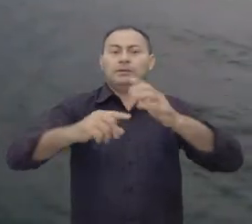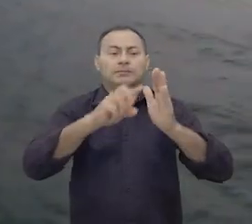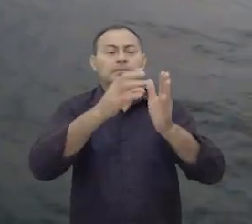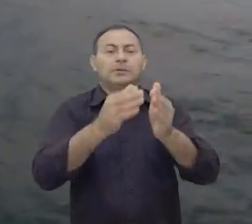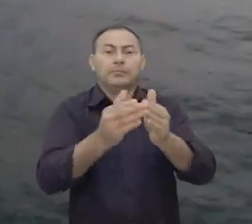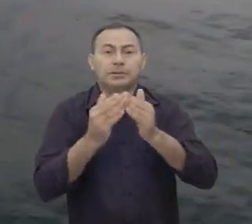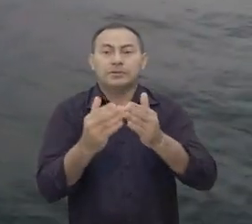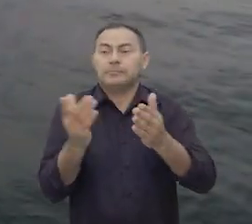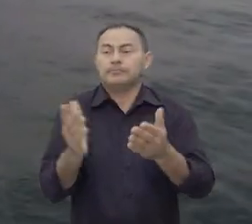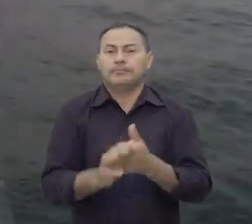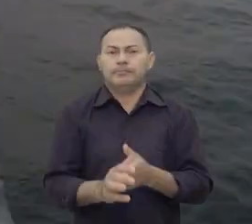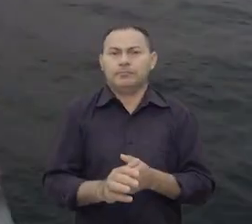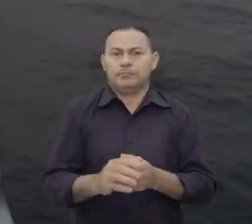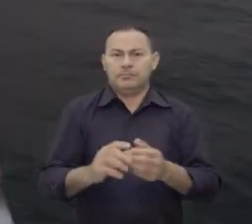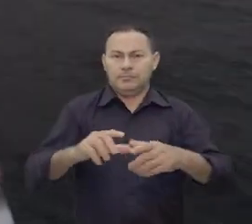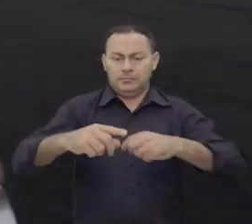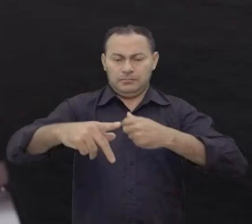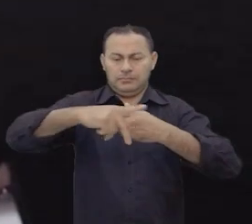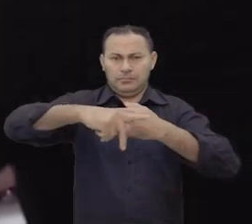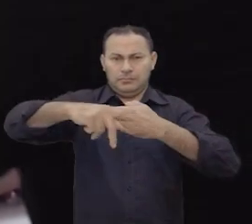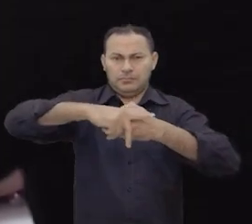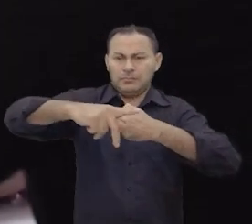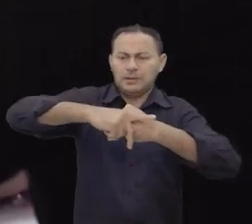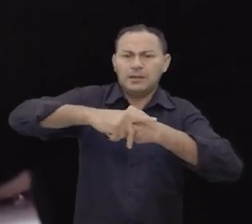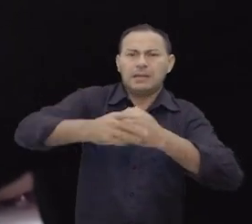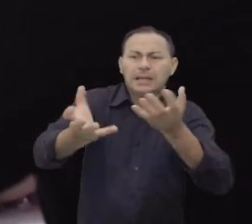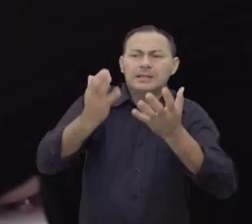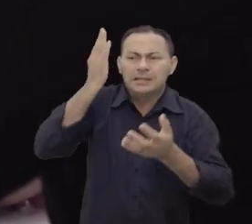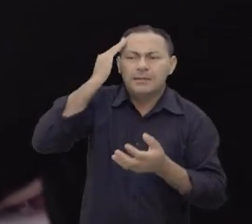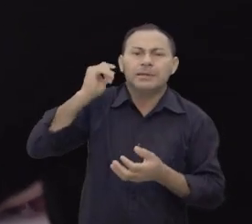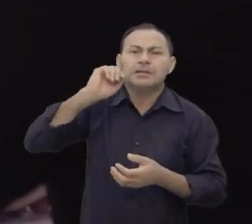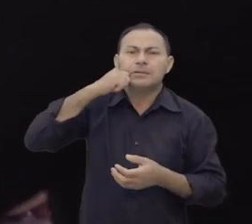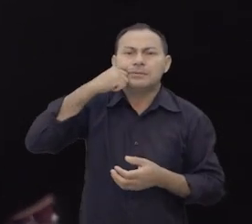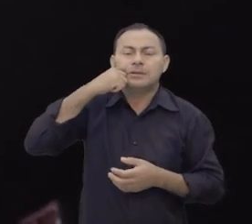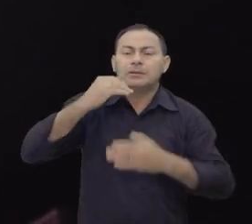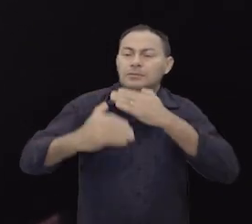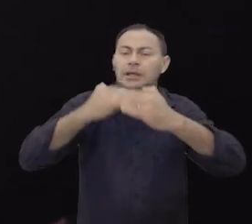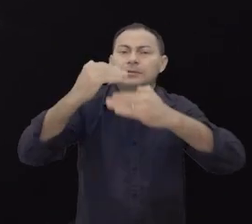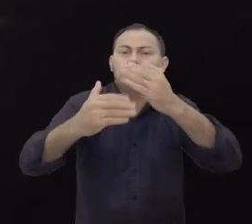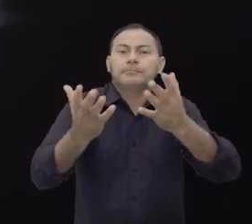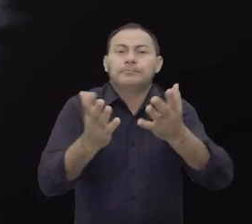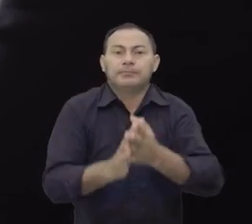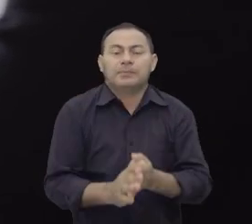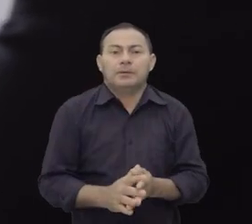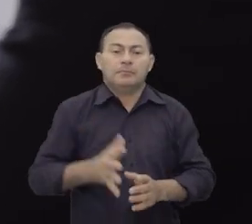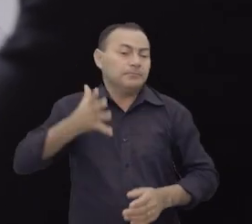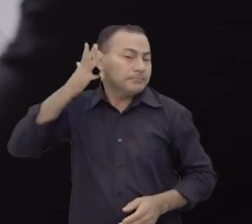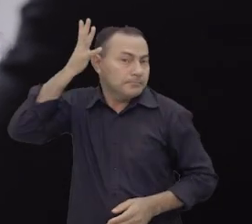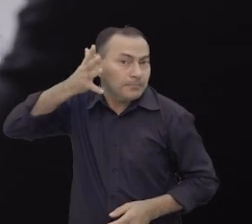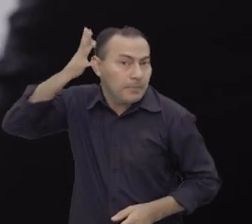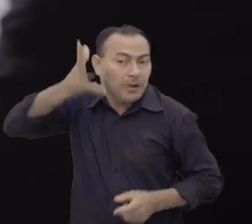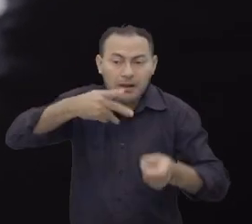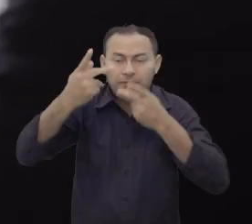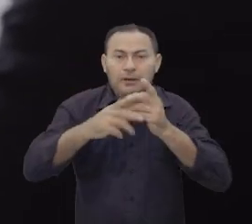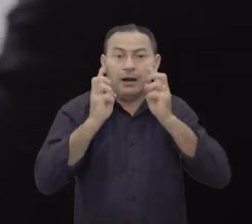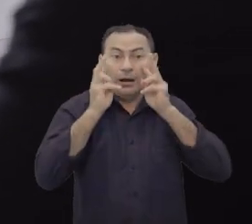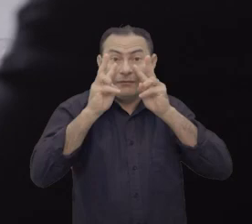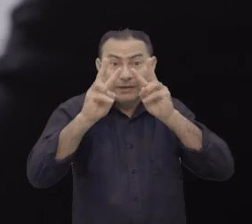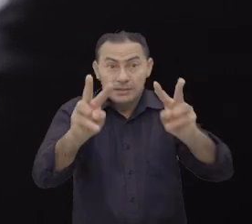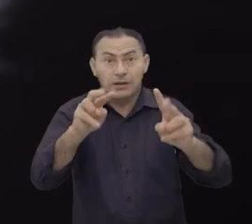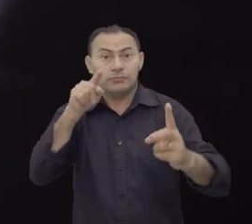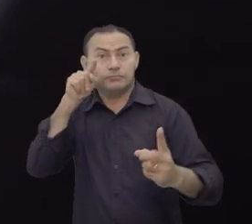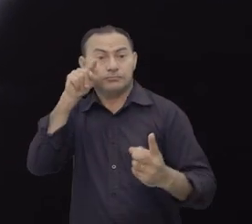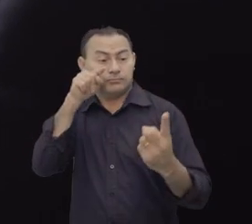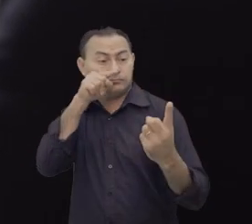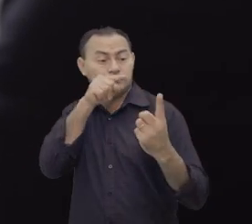na licitação. Aqueles executivos queriam saber o segredo daquele grande sucesso. O palestrante disse: